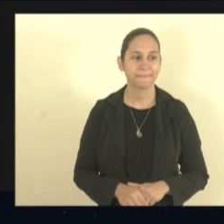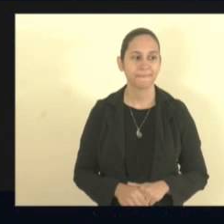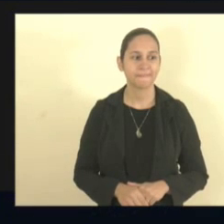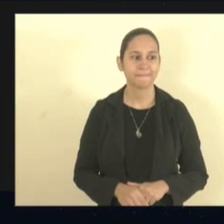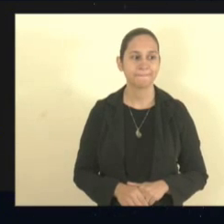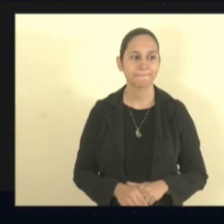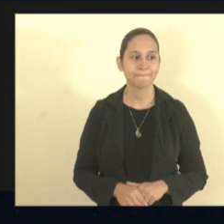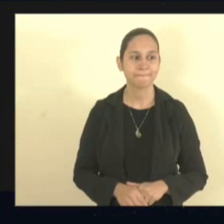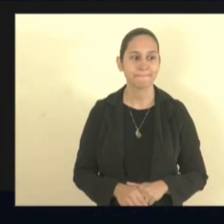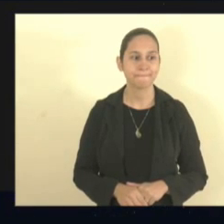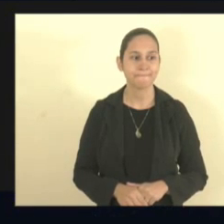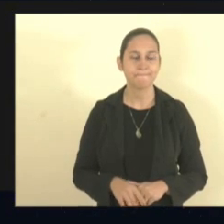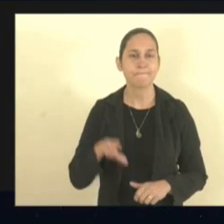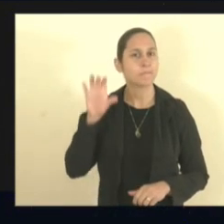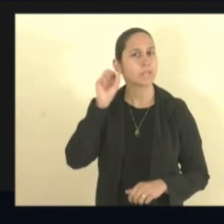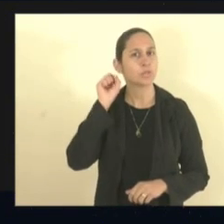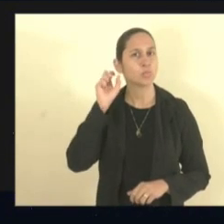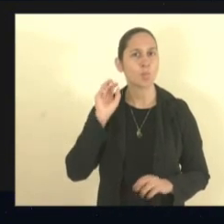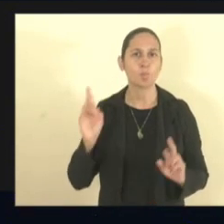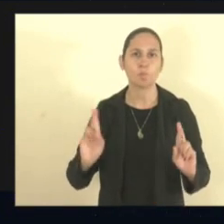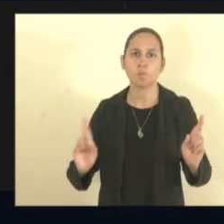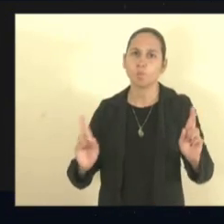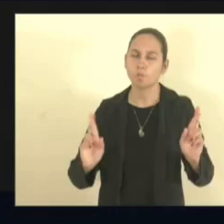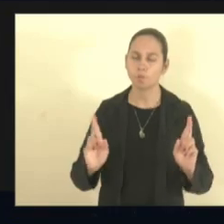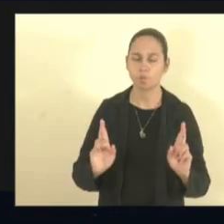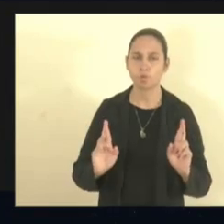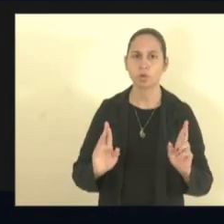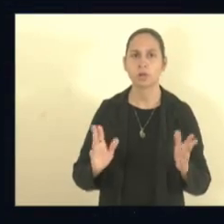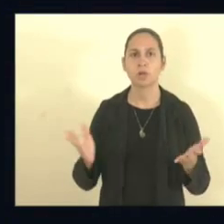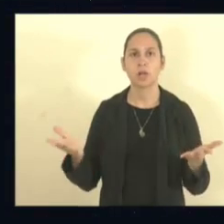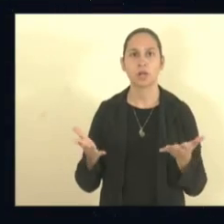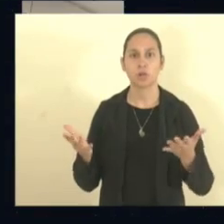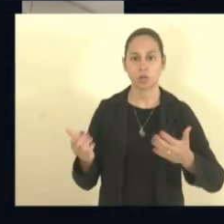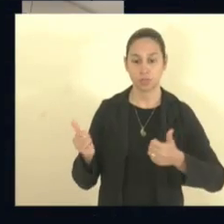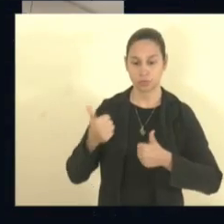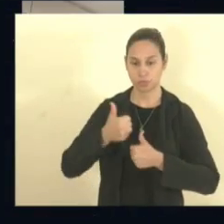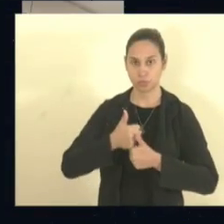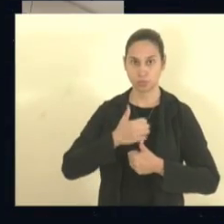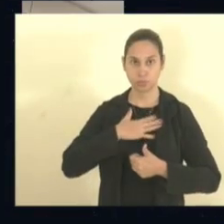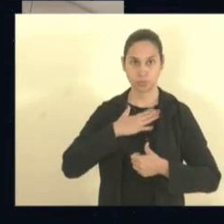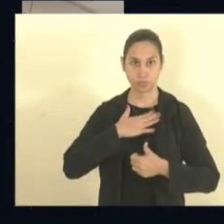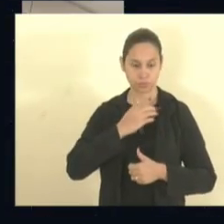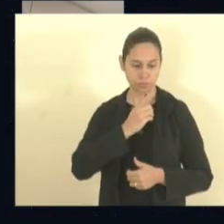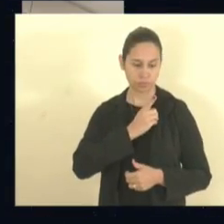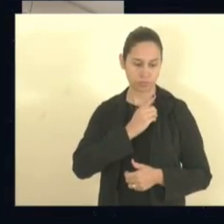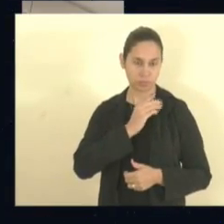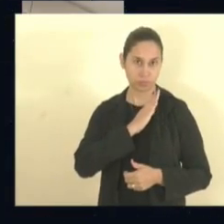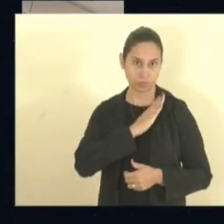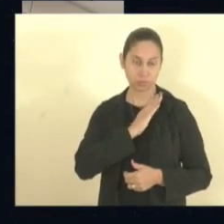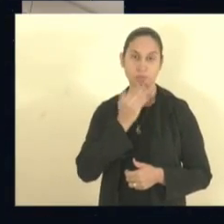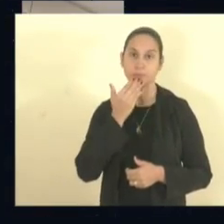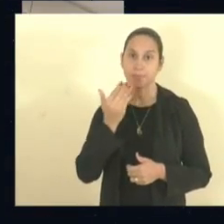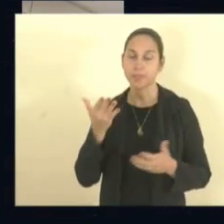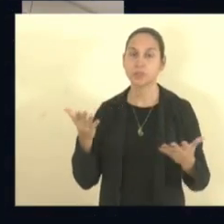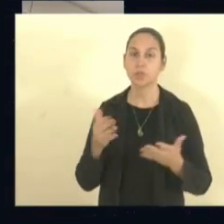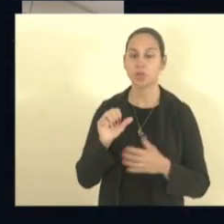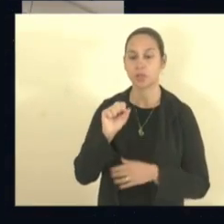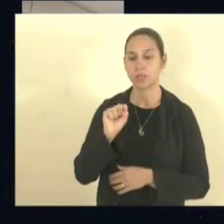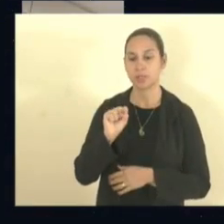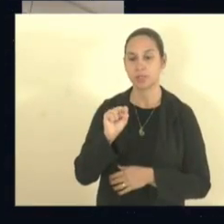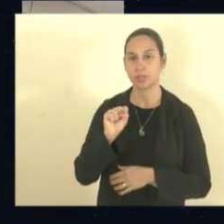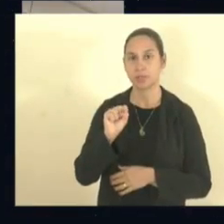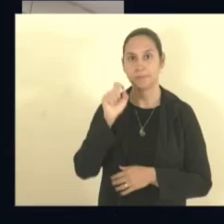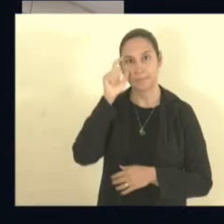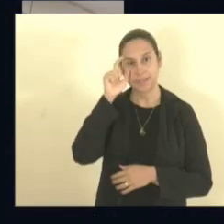Considerando que nós não estamos ouvindo mais o presidente Marcelo, ele ia passar a presidência para mim, então eu assumo a presidência e para justificar a voto do deputado Mazinho dos Anjos.